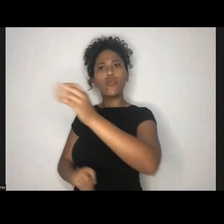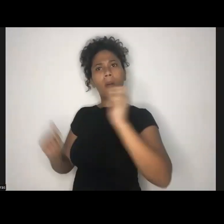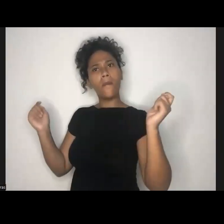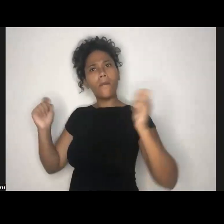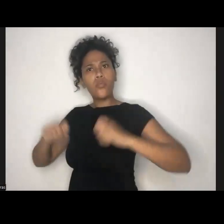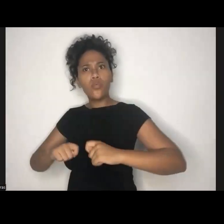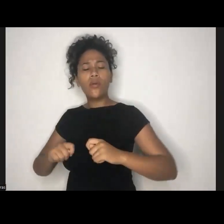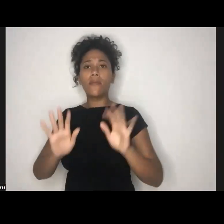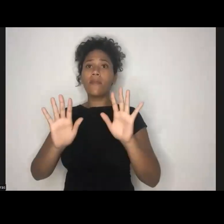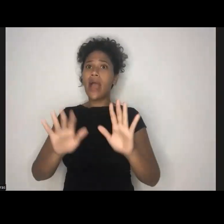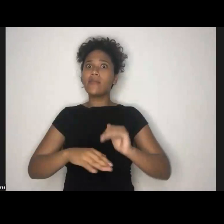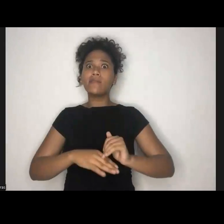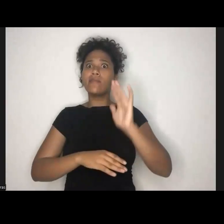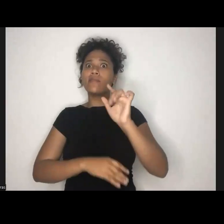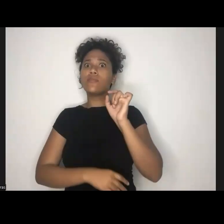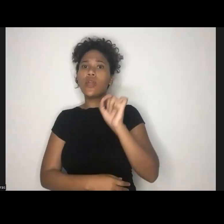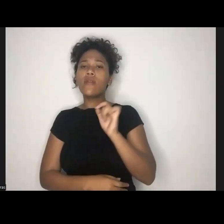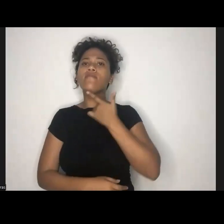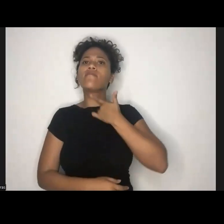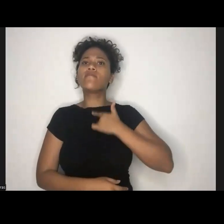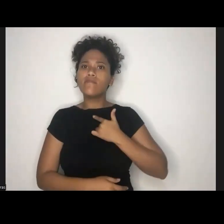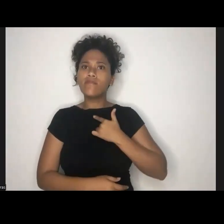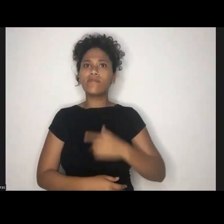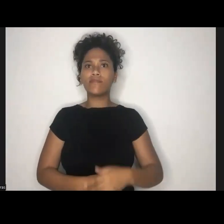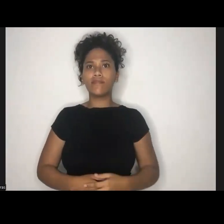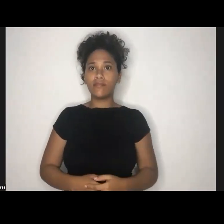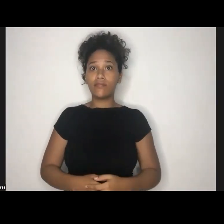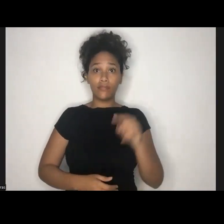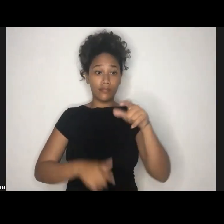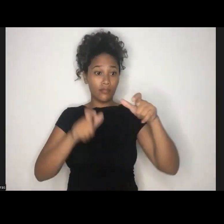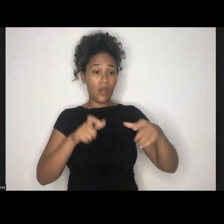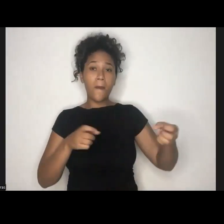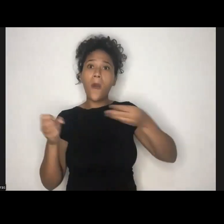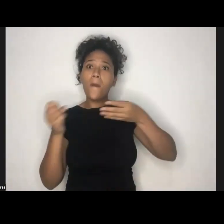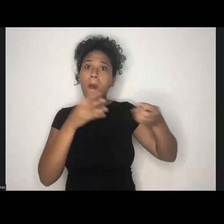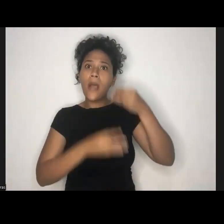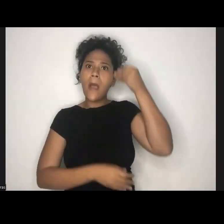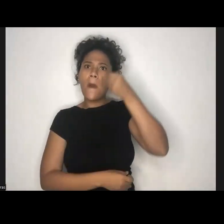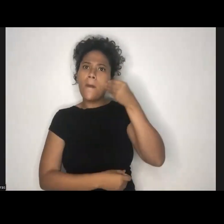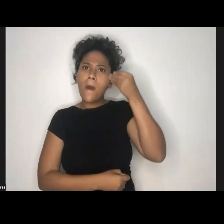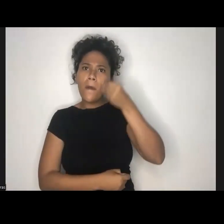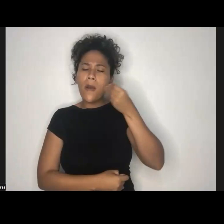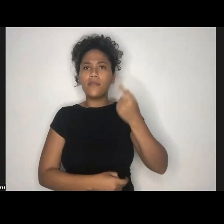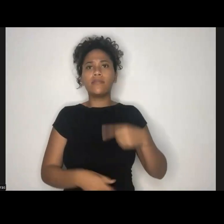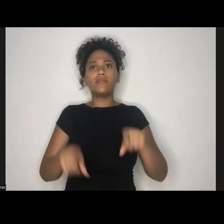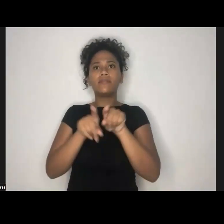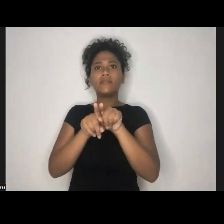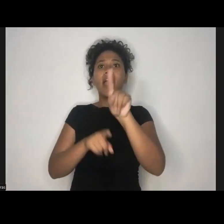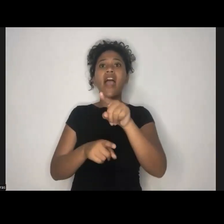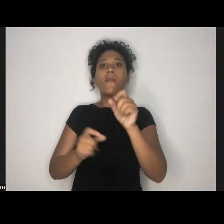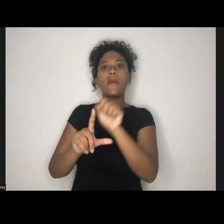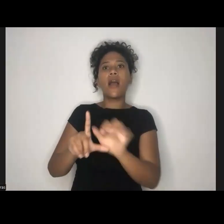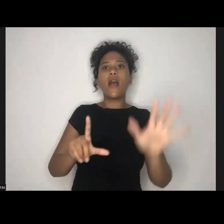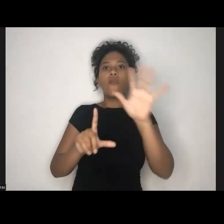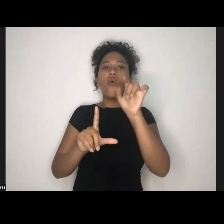mas mais do que isso dos futuros desejáveis é um espaço de inovação e experimentação e é uma plataforma de